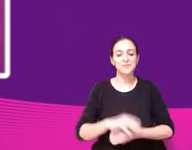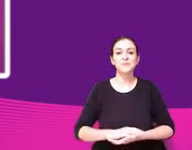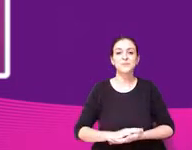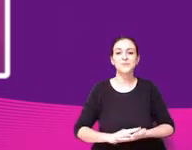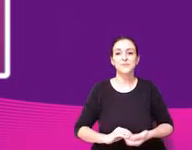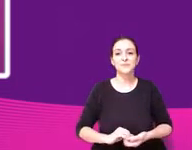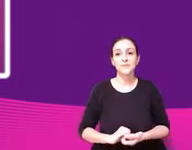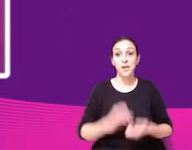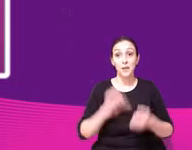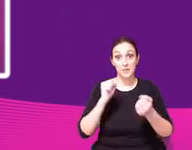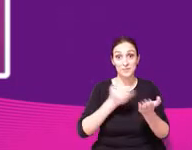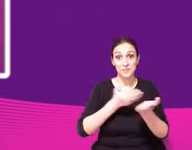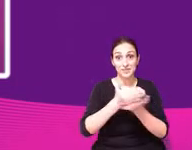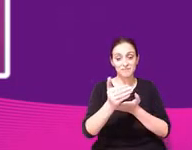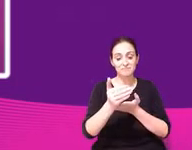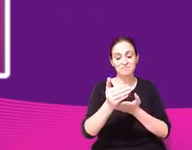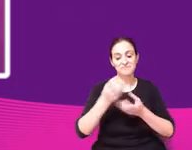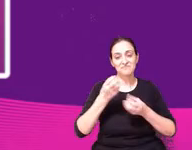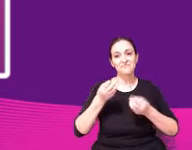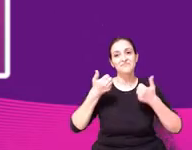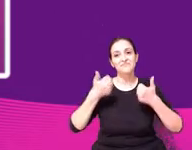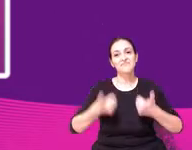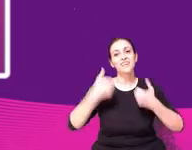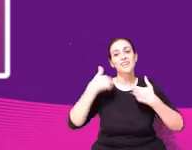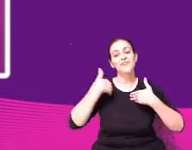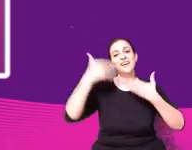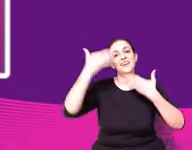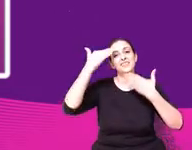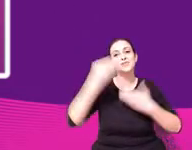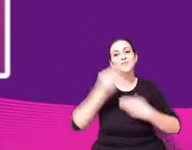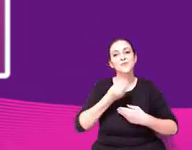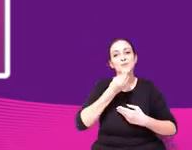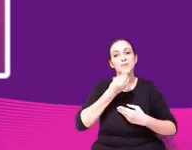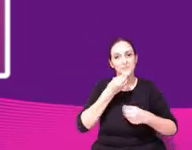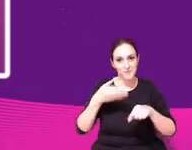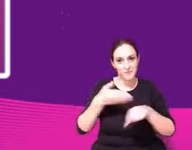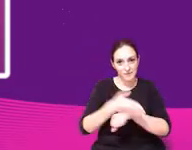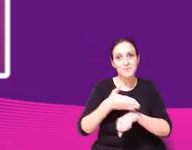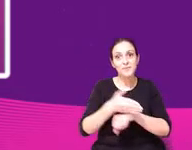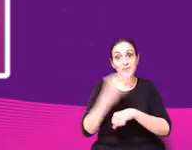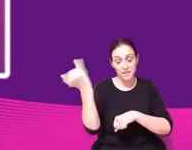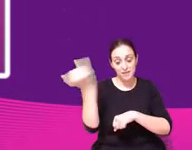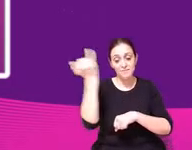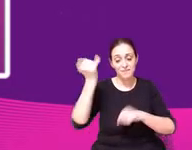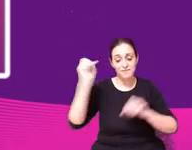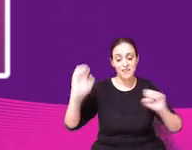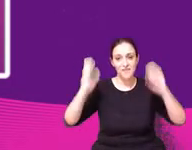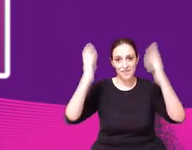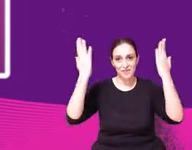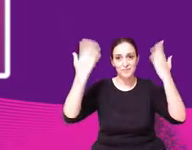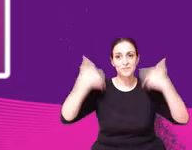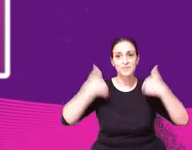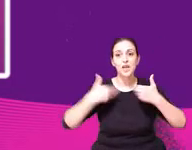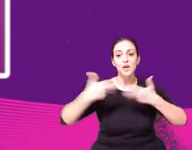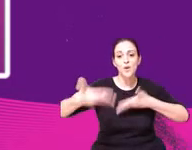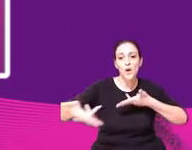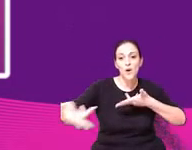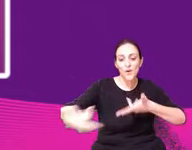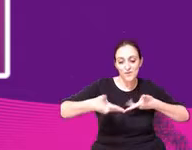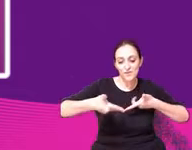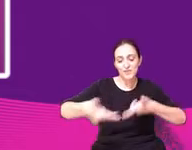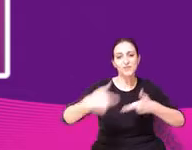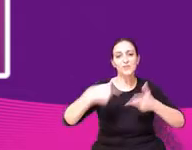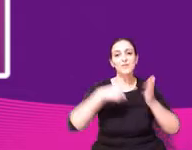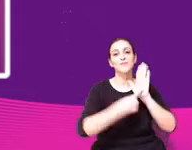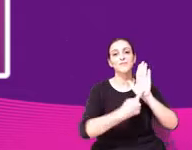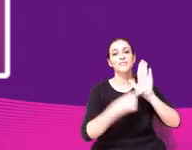Posso começar? Muito bem. Então, eu agradeço a oportunidade de participar desse importante evento e fui convidado para apresentar